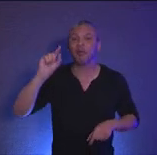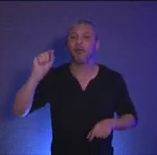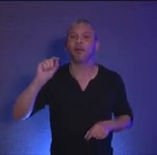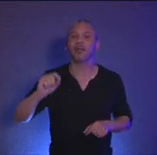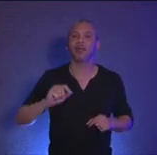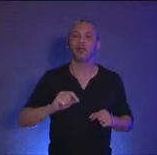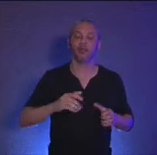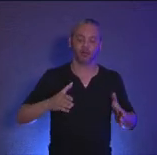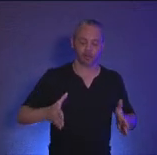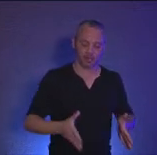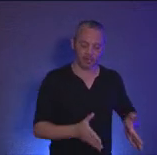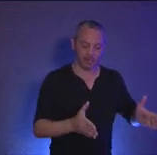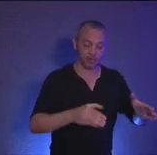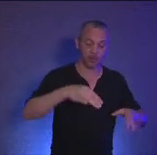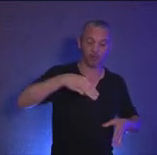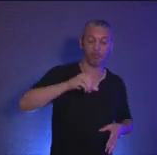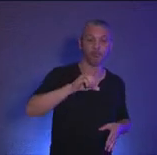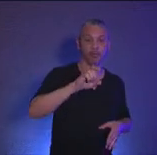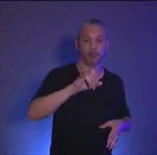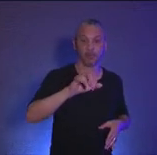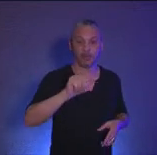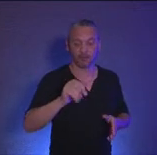bacias do Rio Madeira e do Xingu.